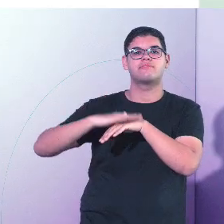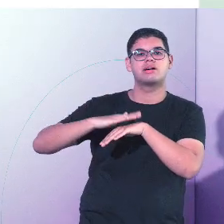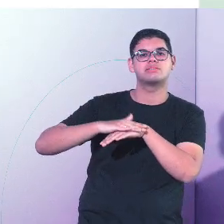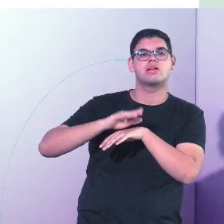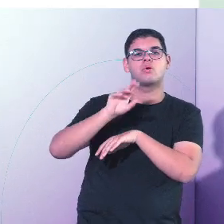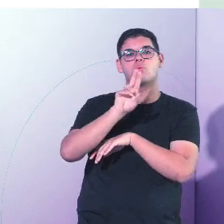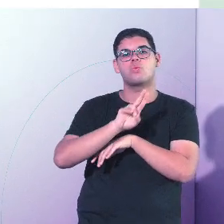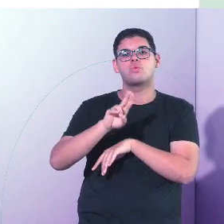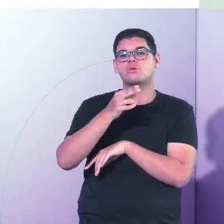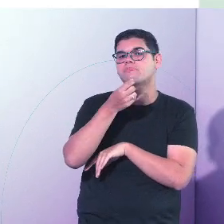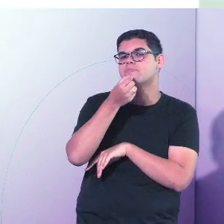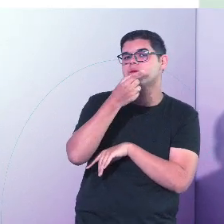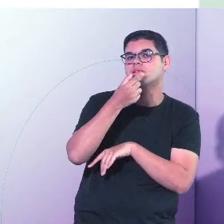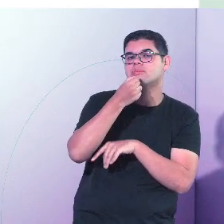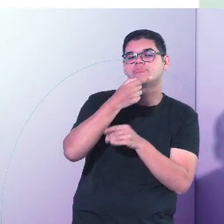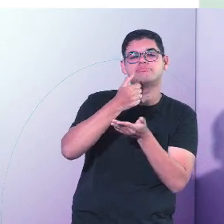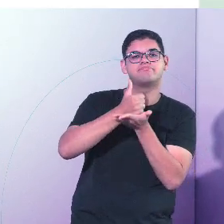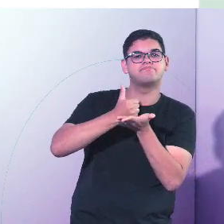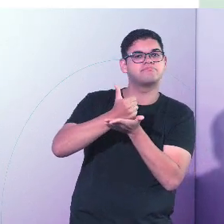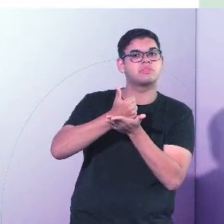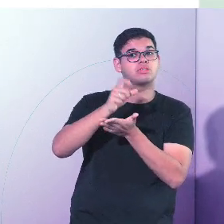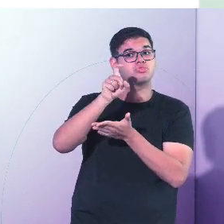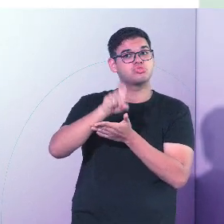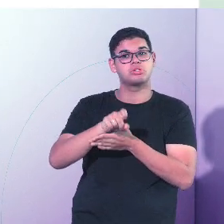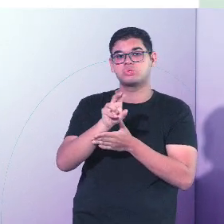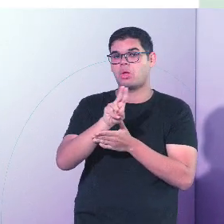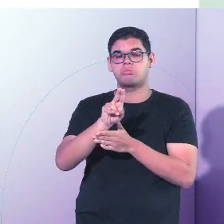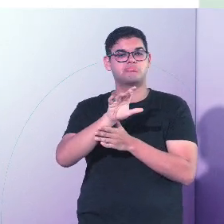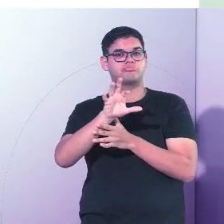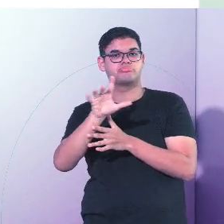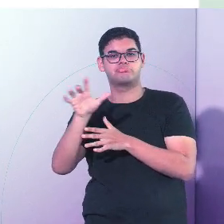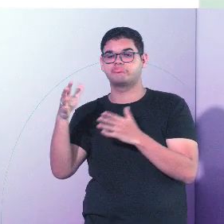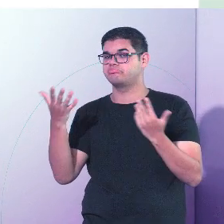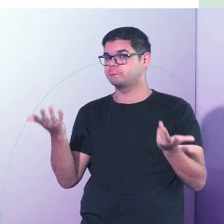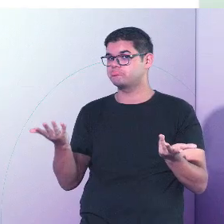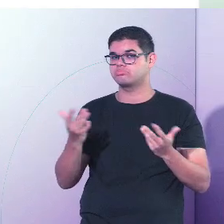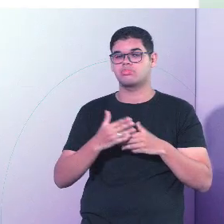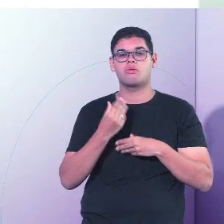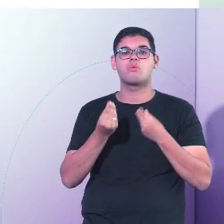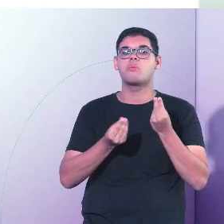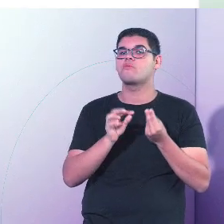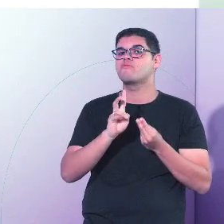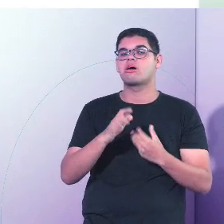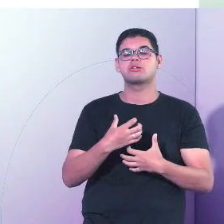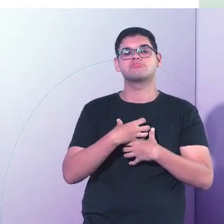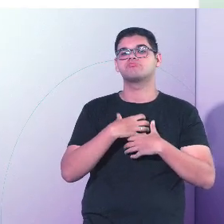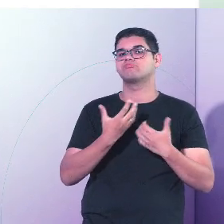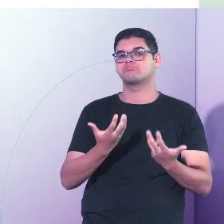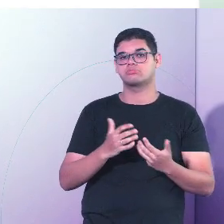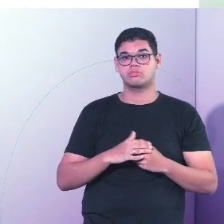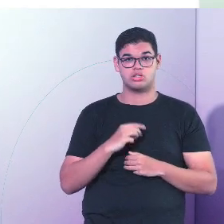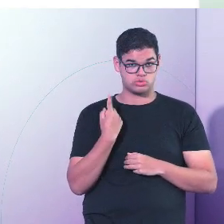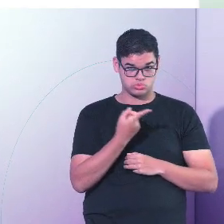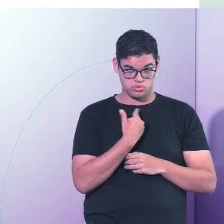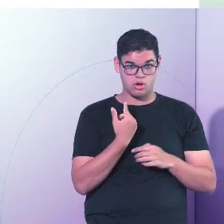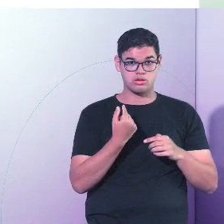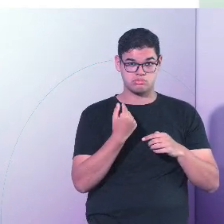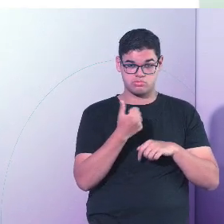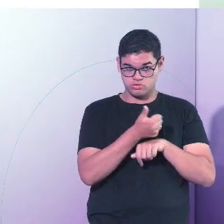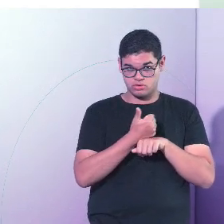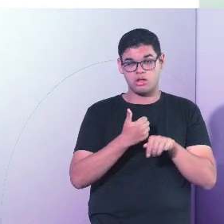tratar daquela doença. Da mesma forma, nós que estamos aqui presentes nesse evento, nós também temos as